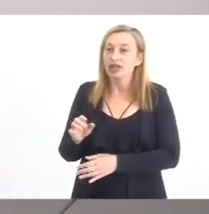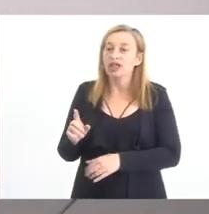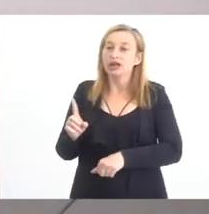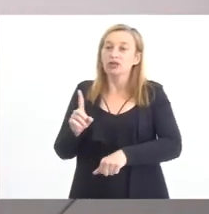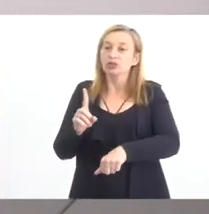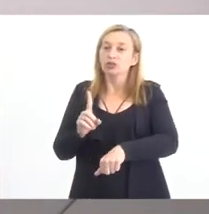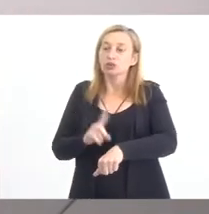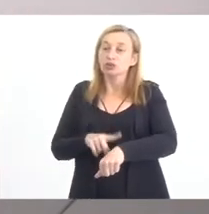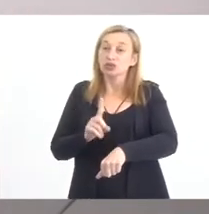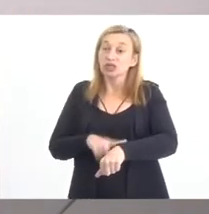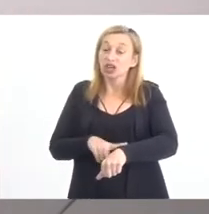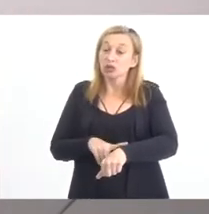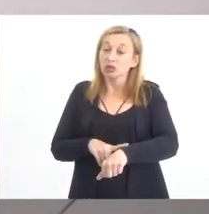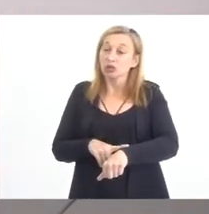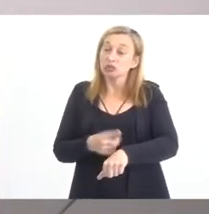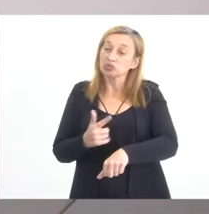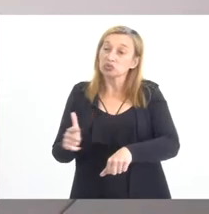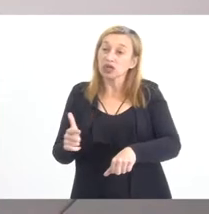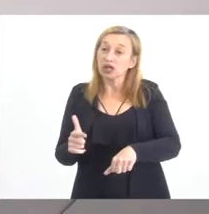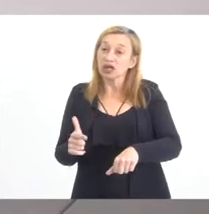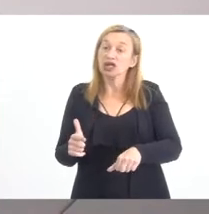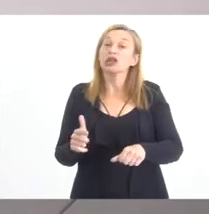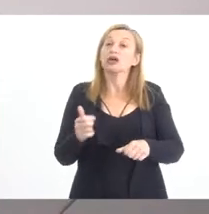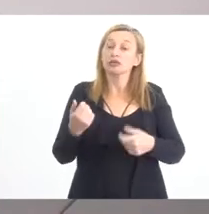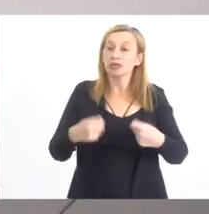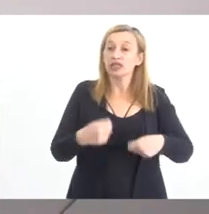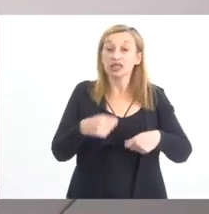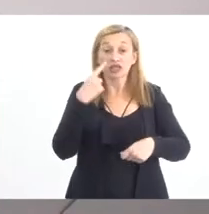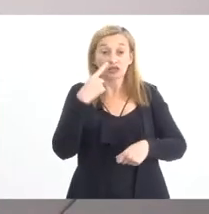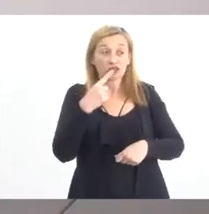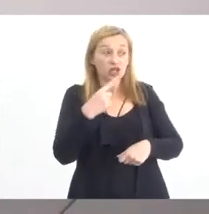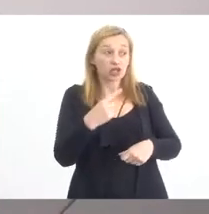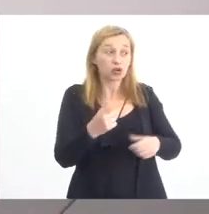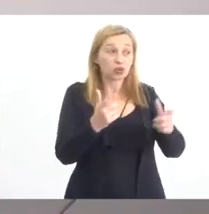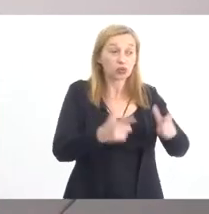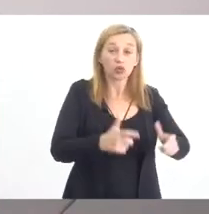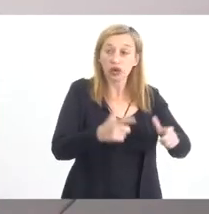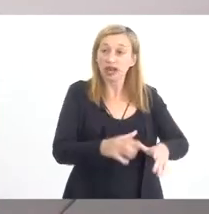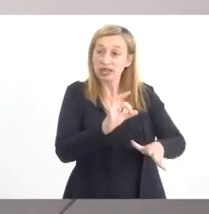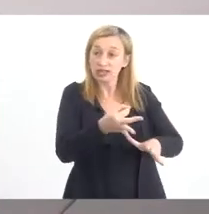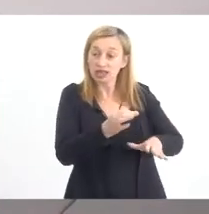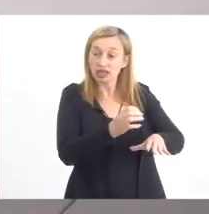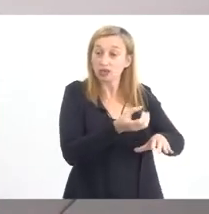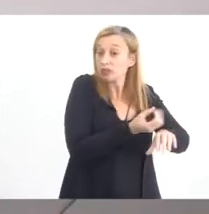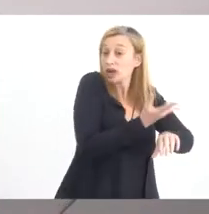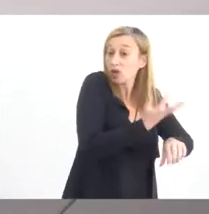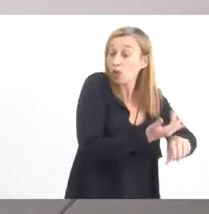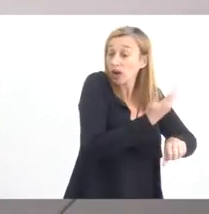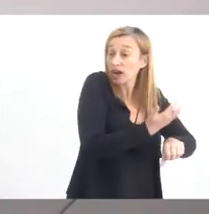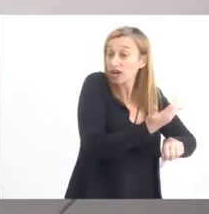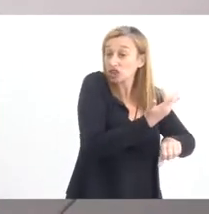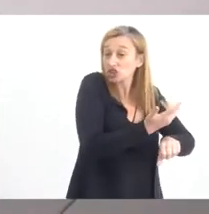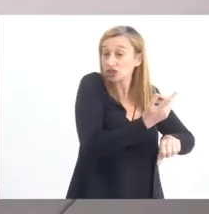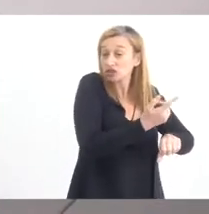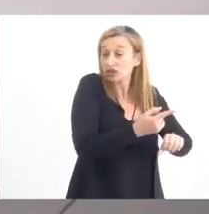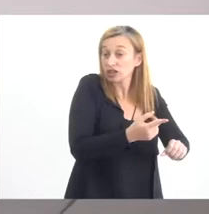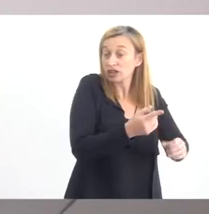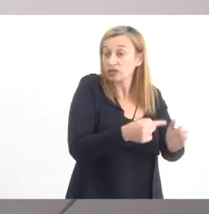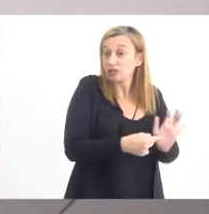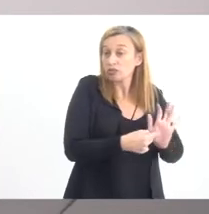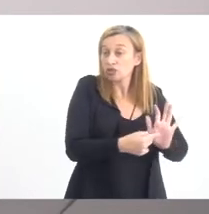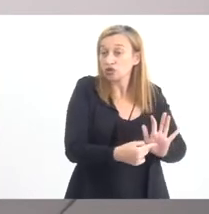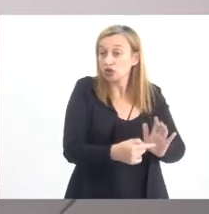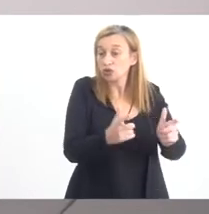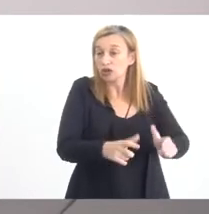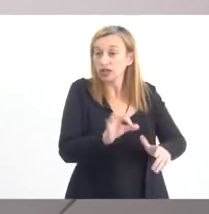definitivo que vai ser instituído pela UERJ na Zona Oeste. E sabemos que a Zona Oeste, muitas das vezes, é